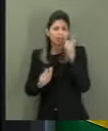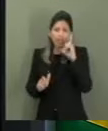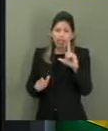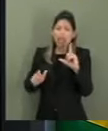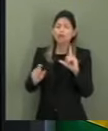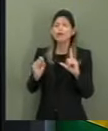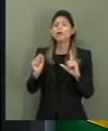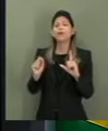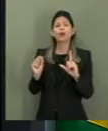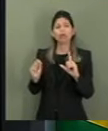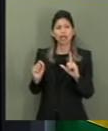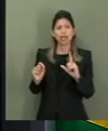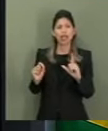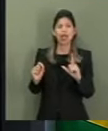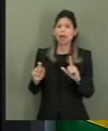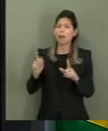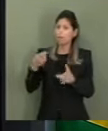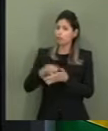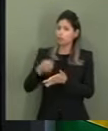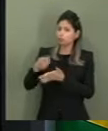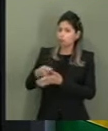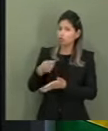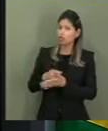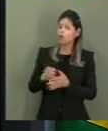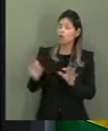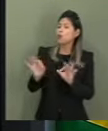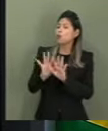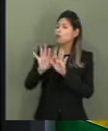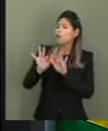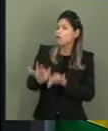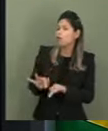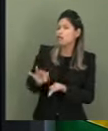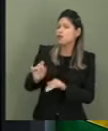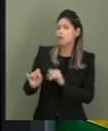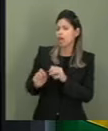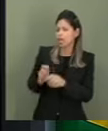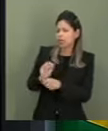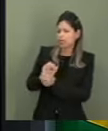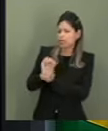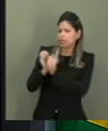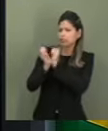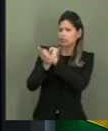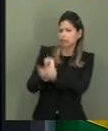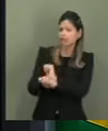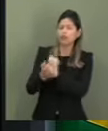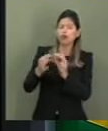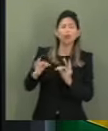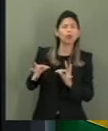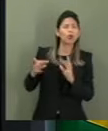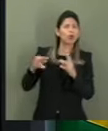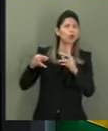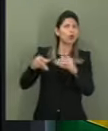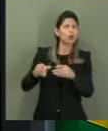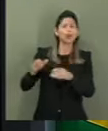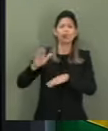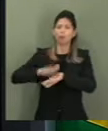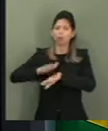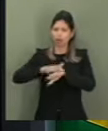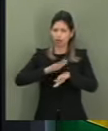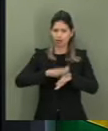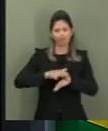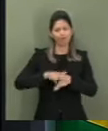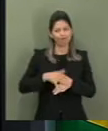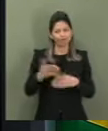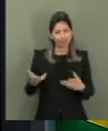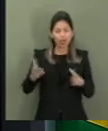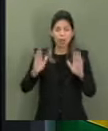luminária a exigir o fim da escravidão e todo o território nacional. Mas a elite do Brasil,